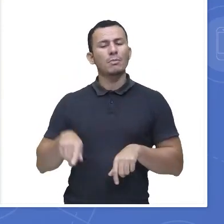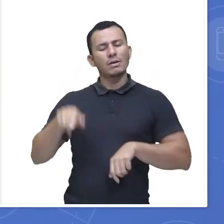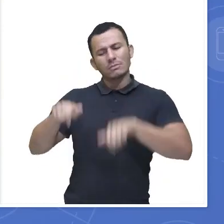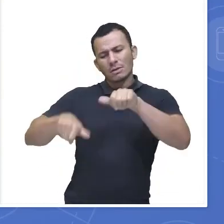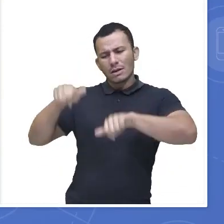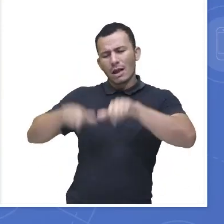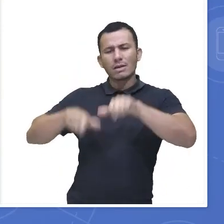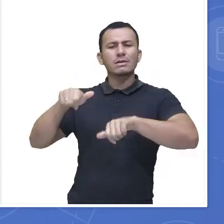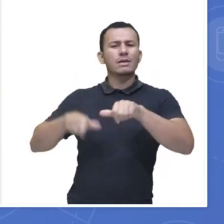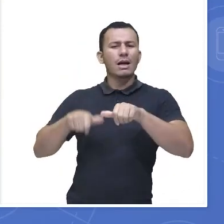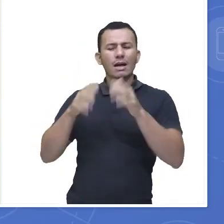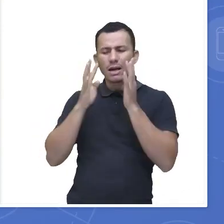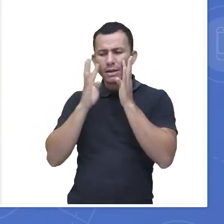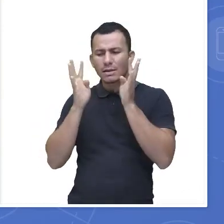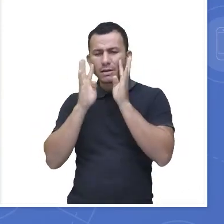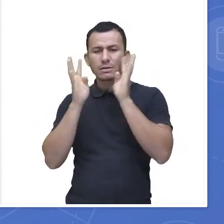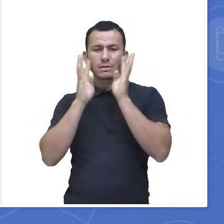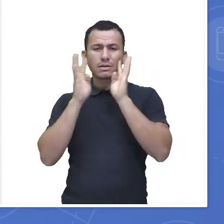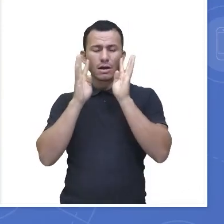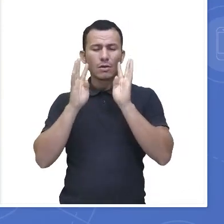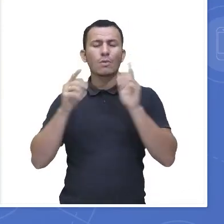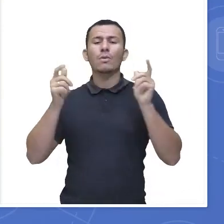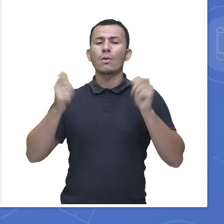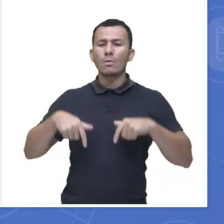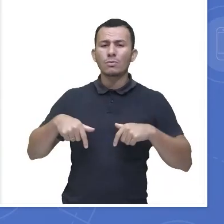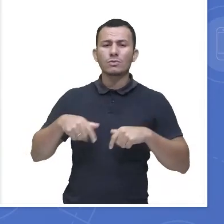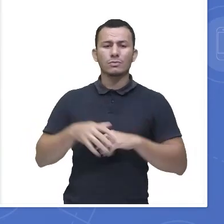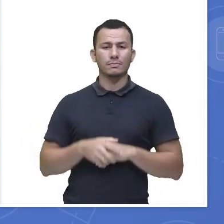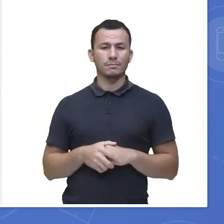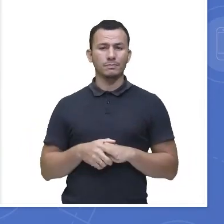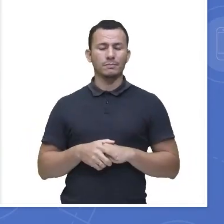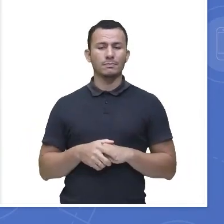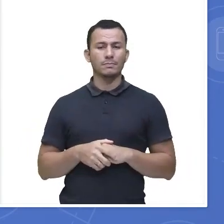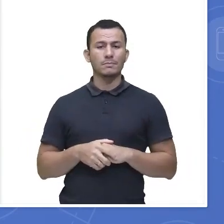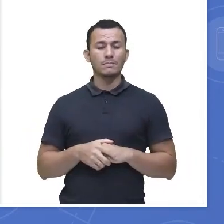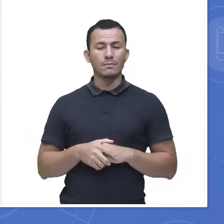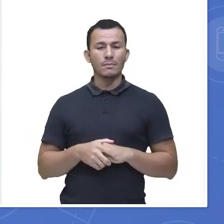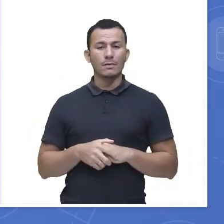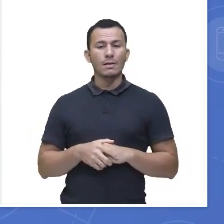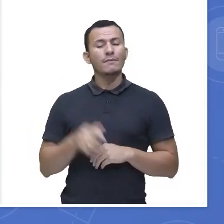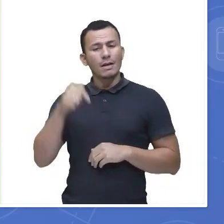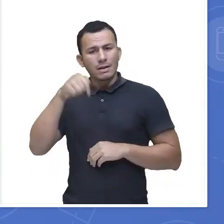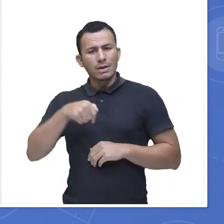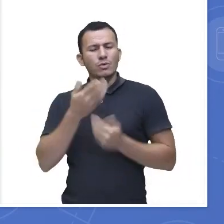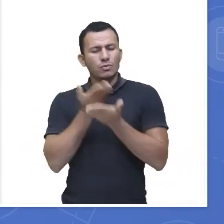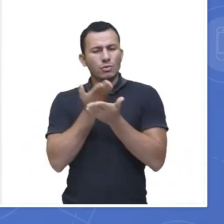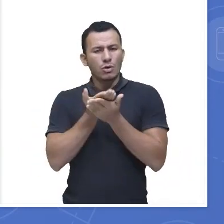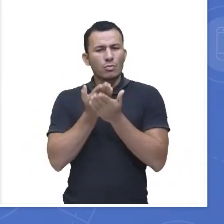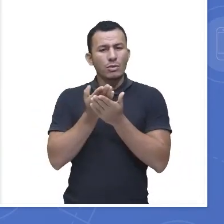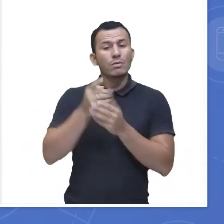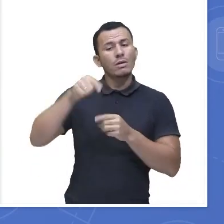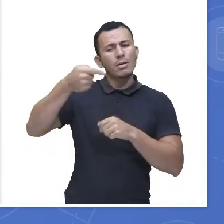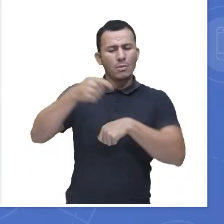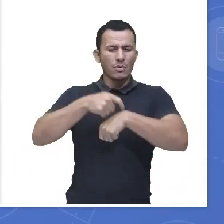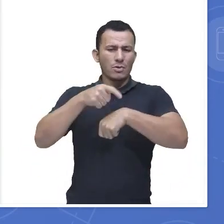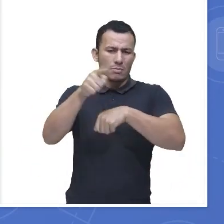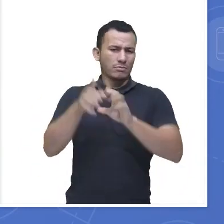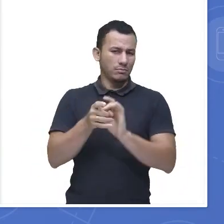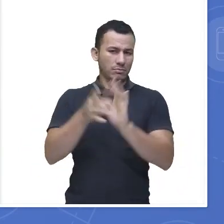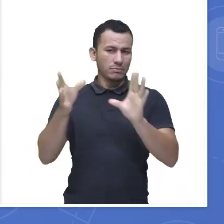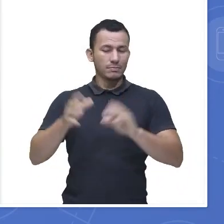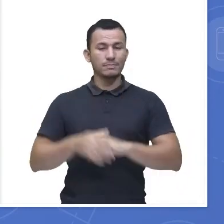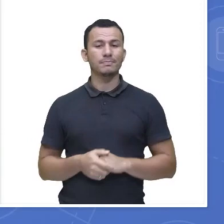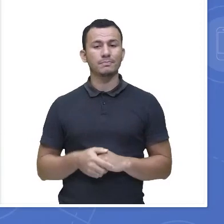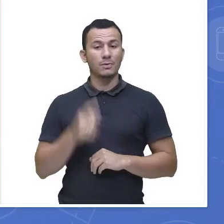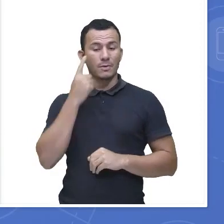analisar, prestar atenção àquilo. Fique aqui comigo estudando, depois você faz outras coisas, certo? Vamos então para as